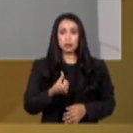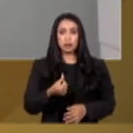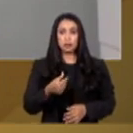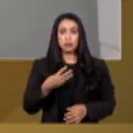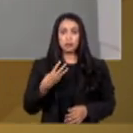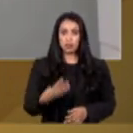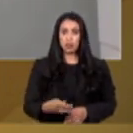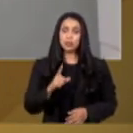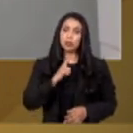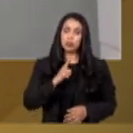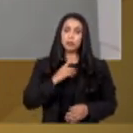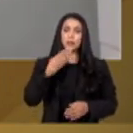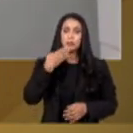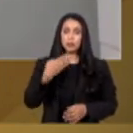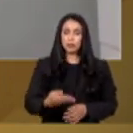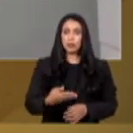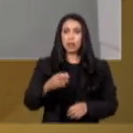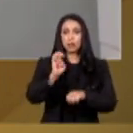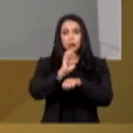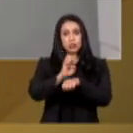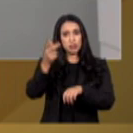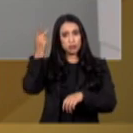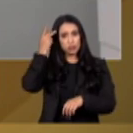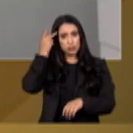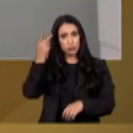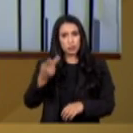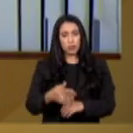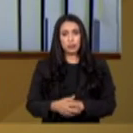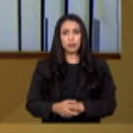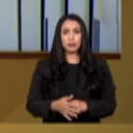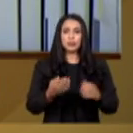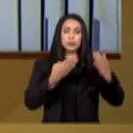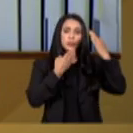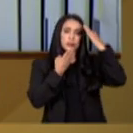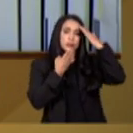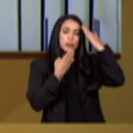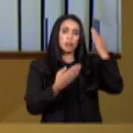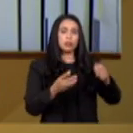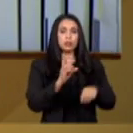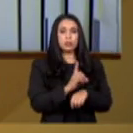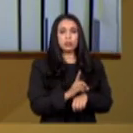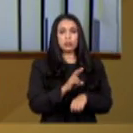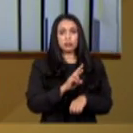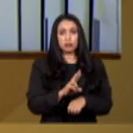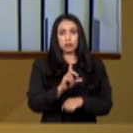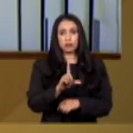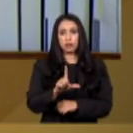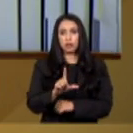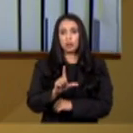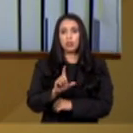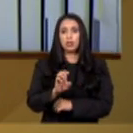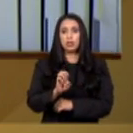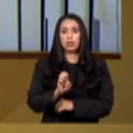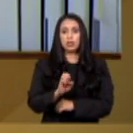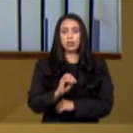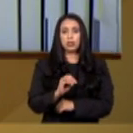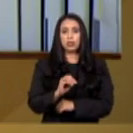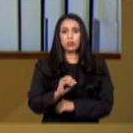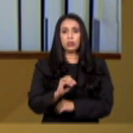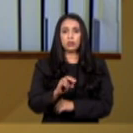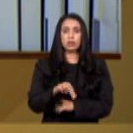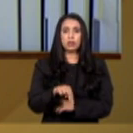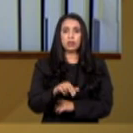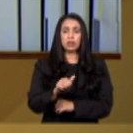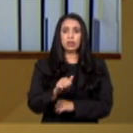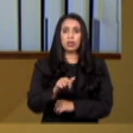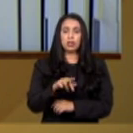espera e requer o estado de são paulo agradeço ao doutor leonardo leite chaves